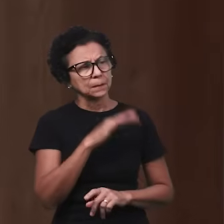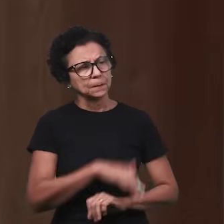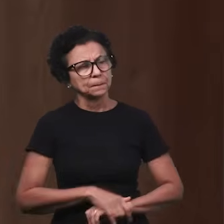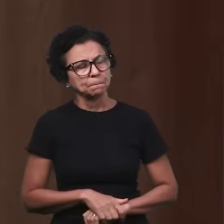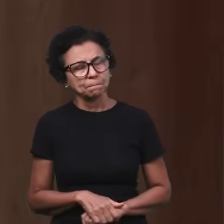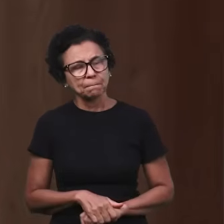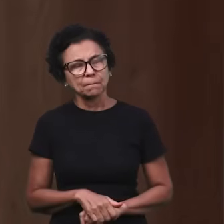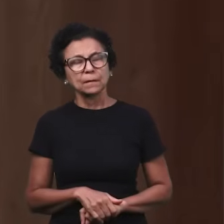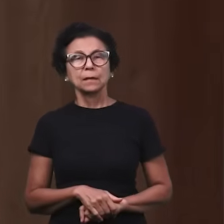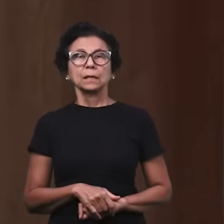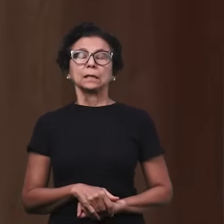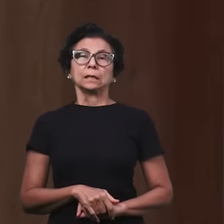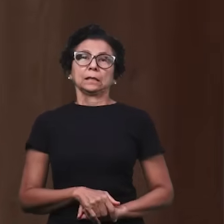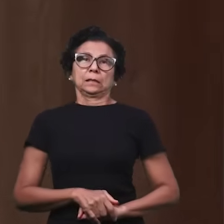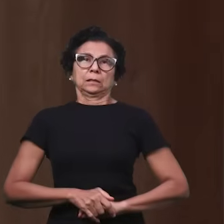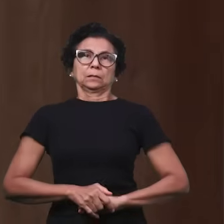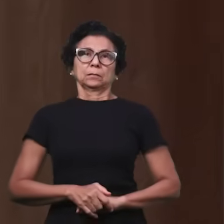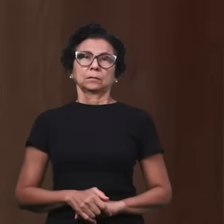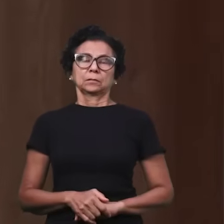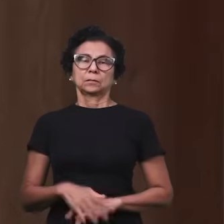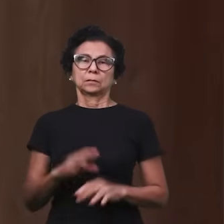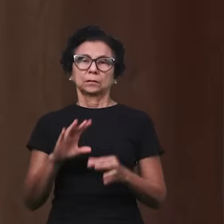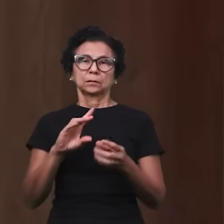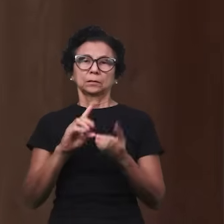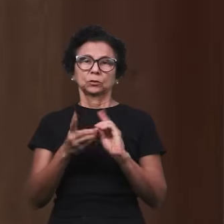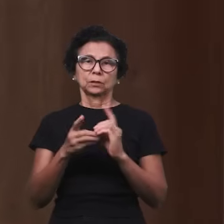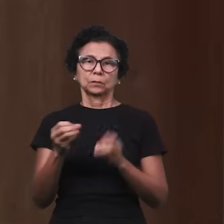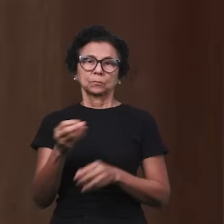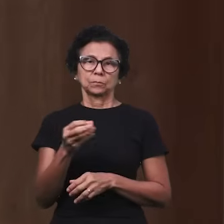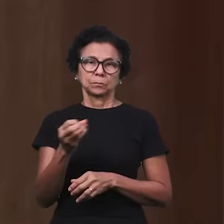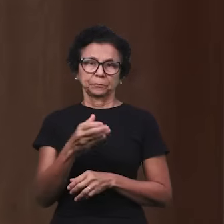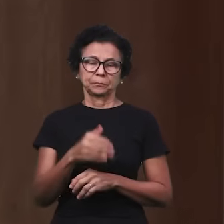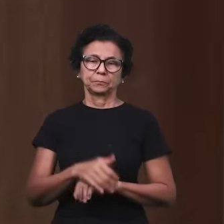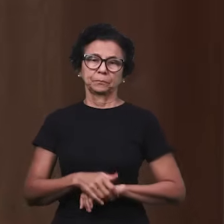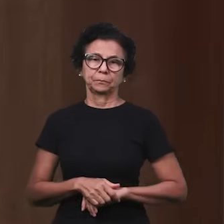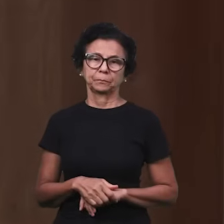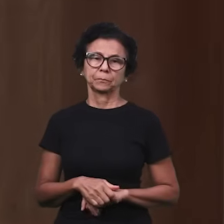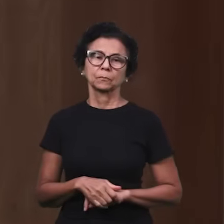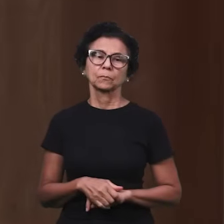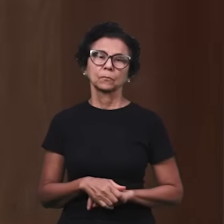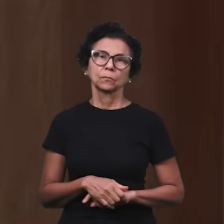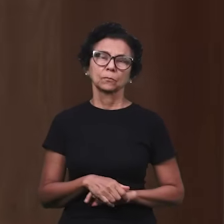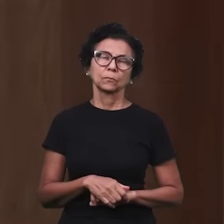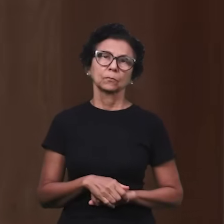Alexandre, estamos ainda um pouquinho de tempo. A didática moderna,